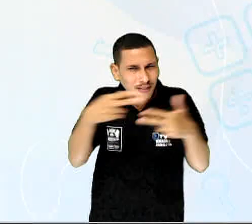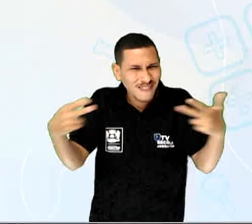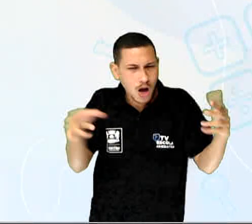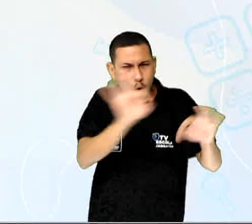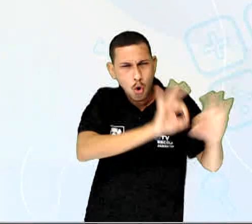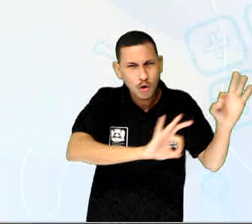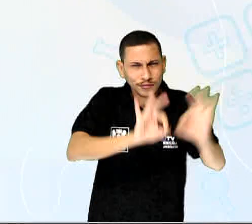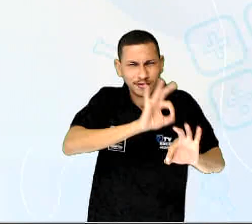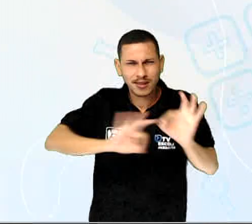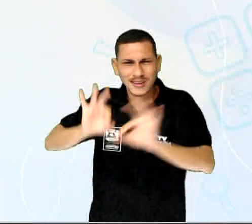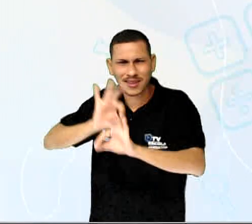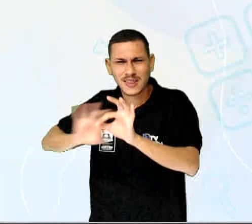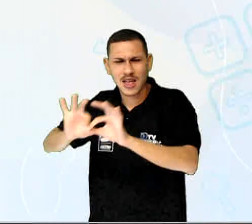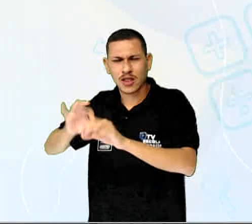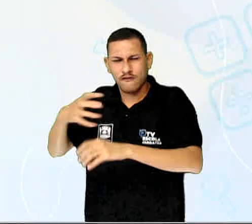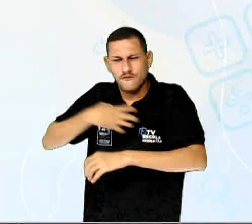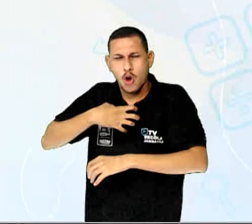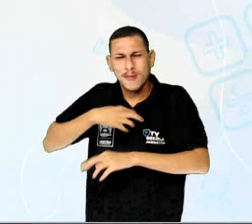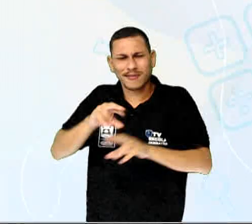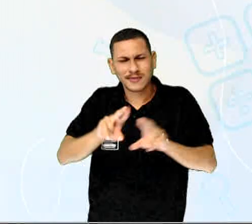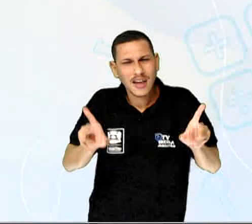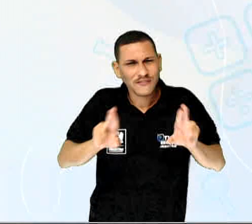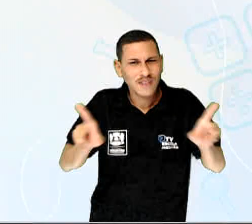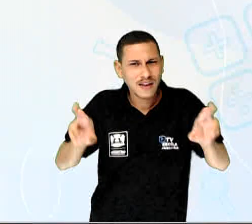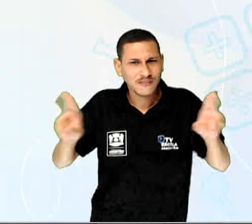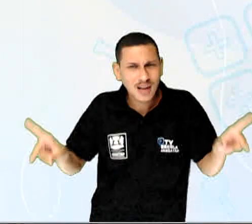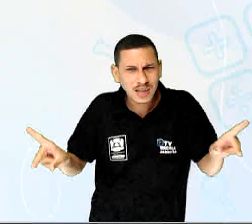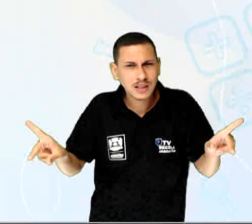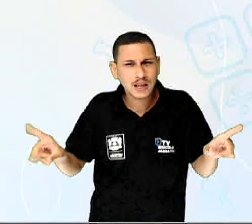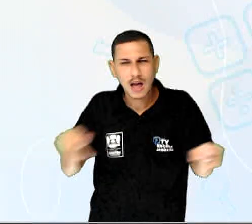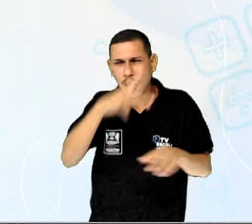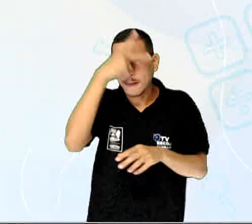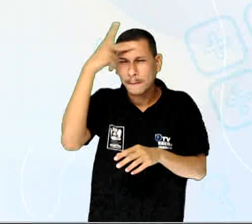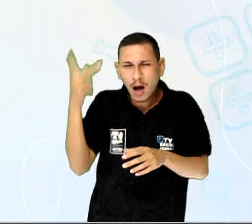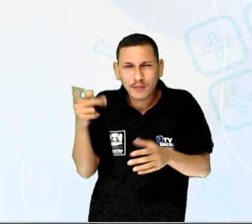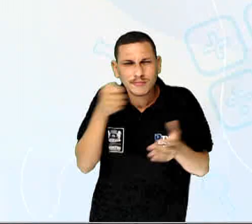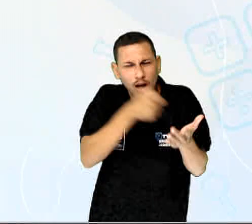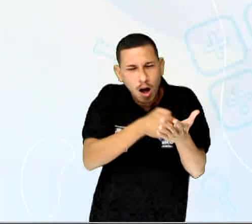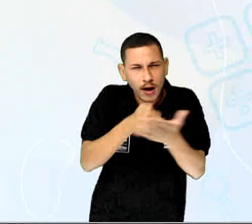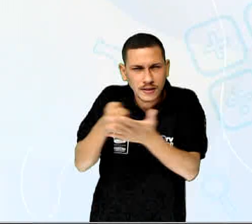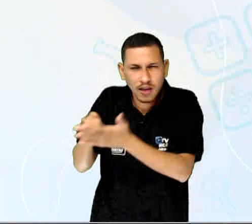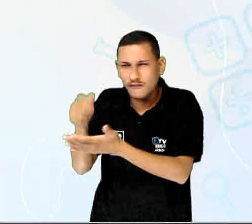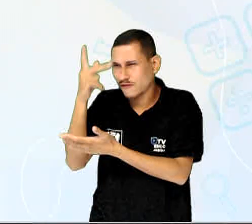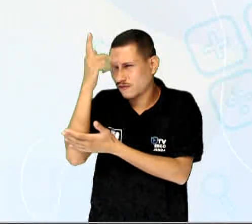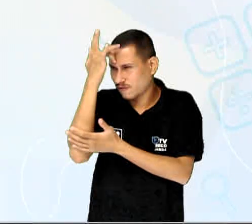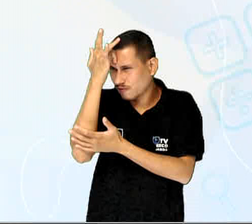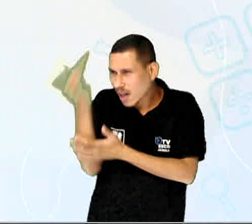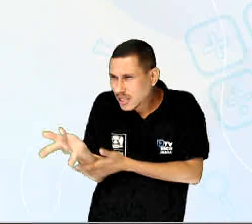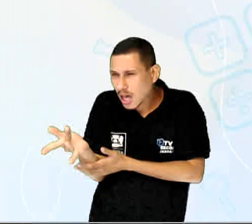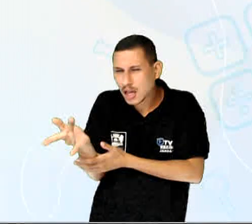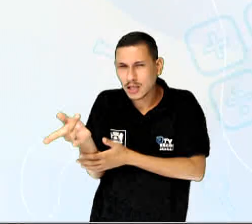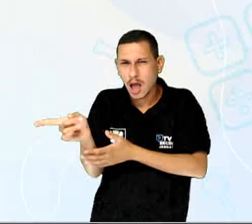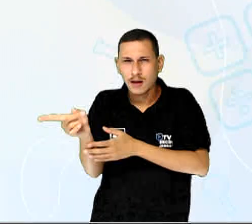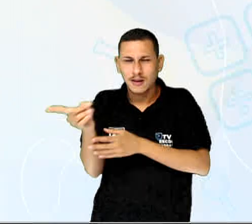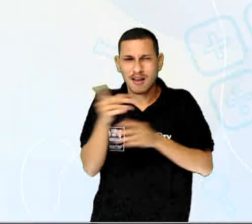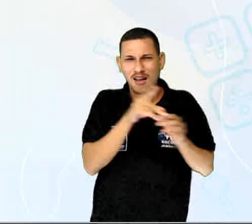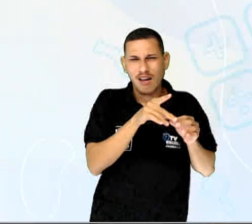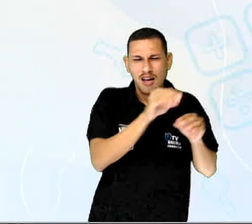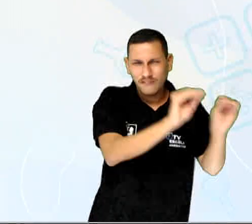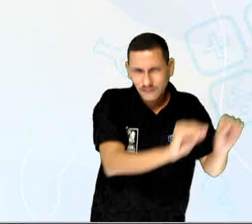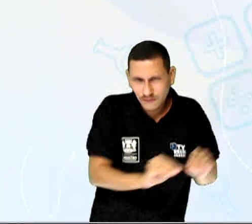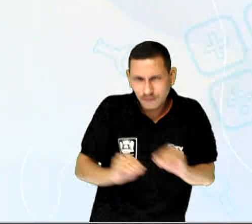em diversas redes. Estes procuram garantir a facilidade da mobilidade, a